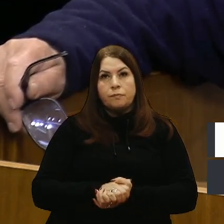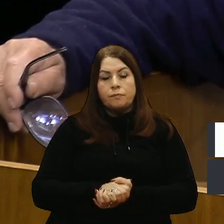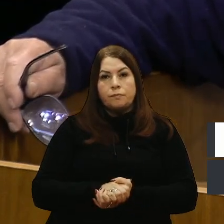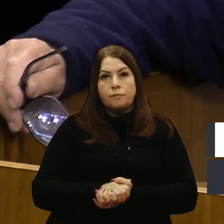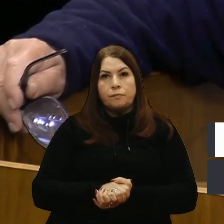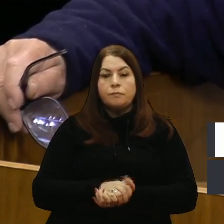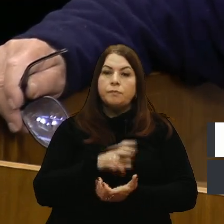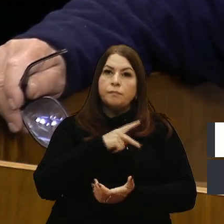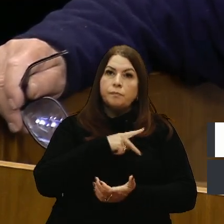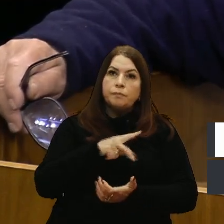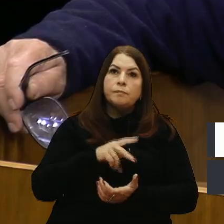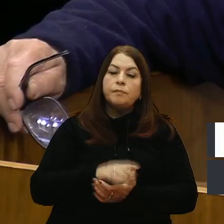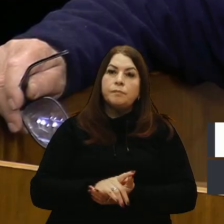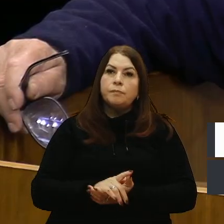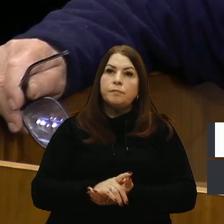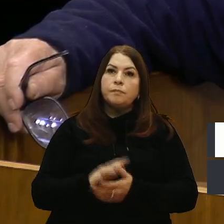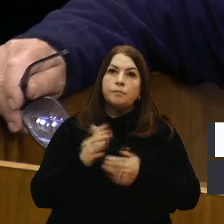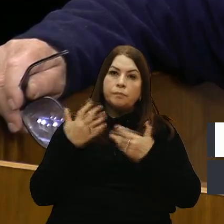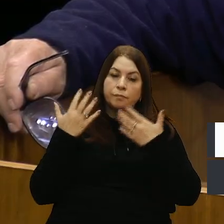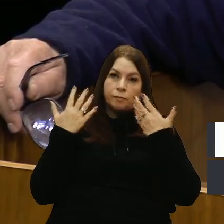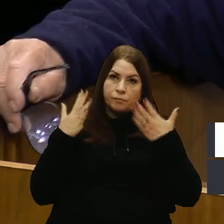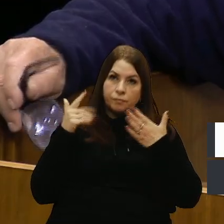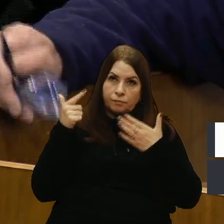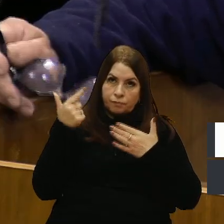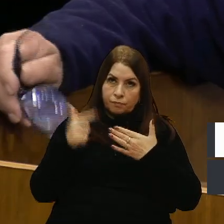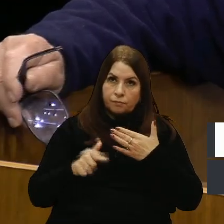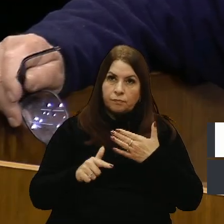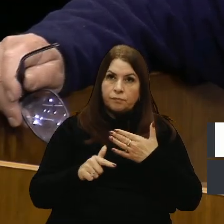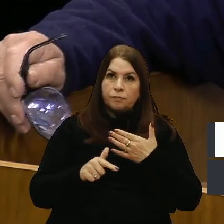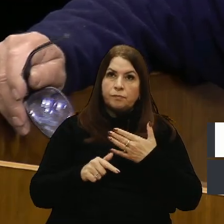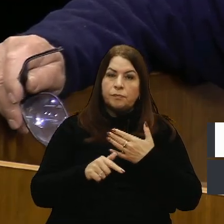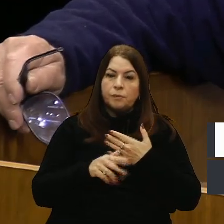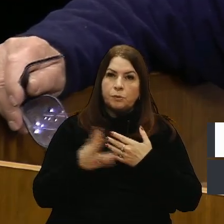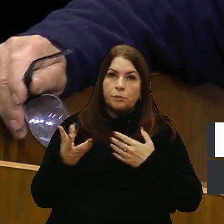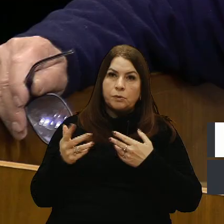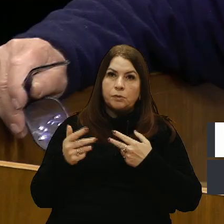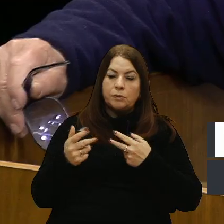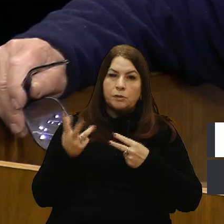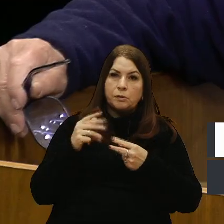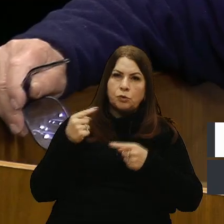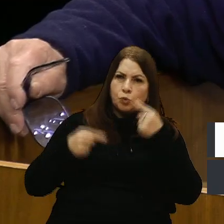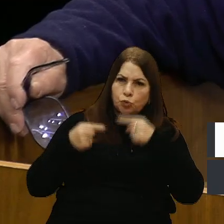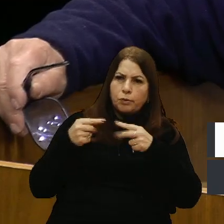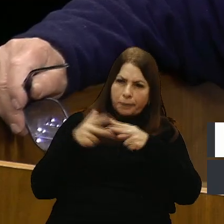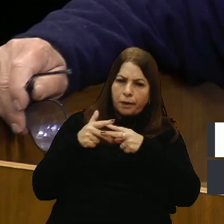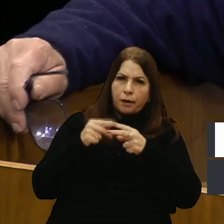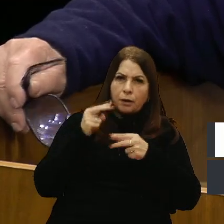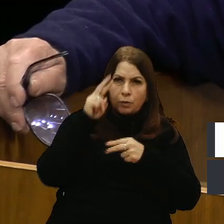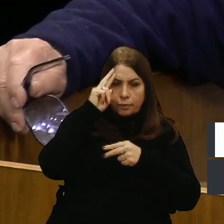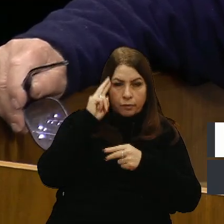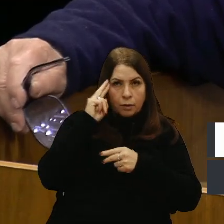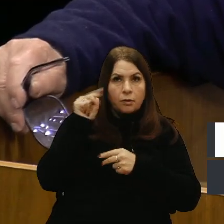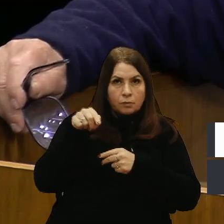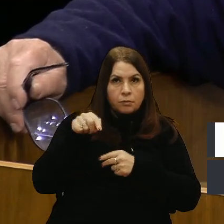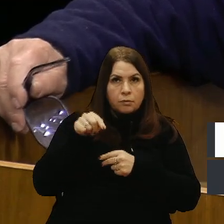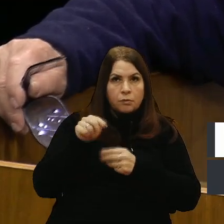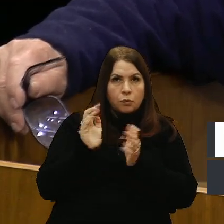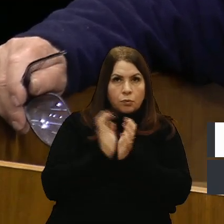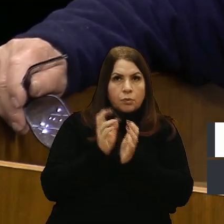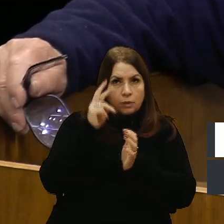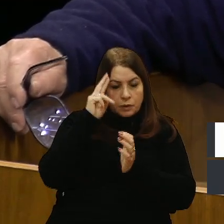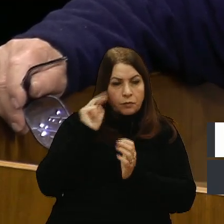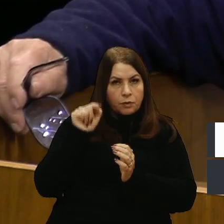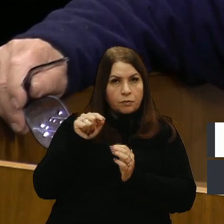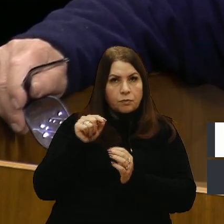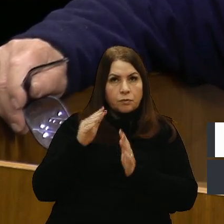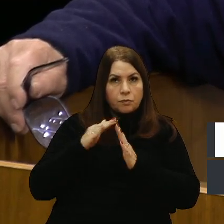senhor presidente, parabéns mais uma vez. Eu muitas vezes briguei com o Rafael aqui. Eu muitas vezes briguei com o colega Rafael aqui